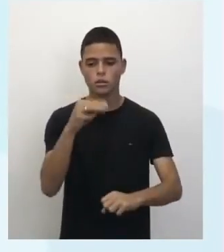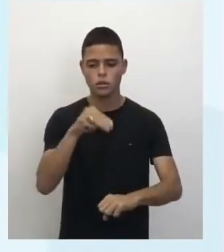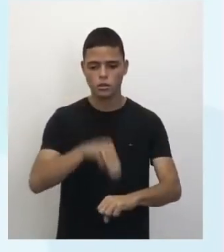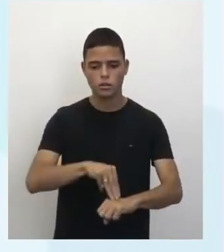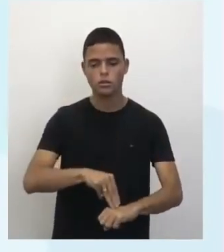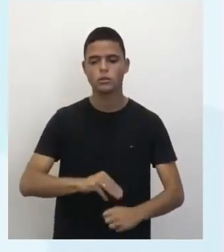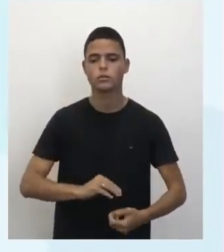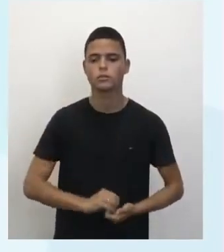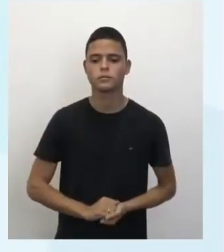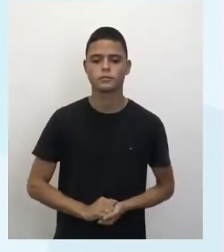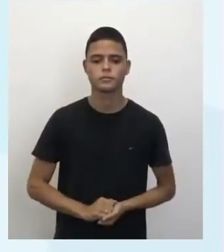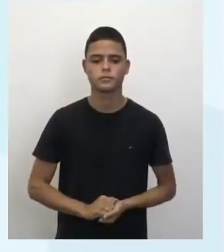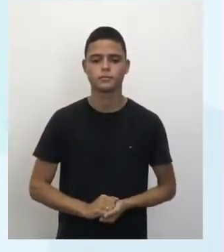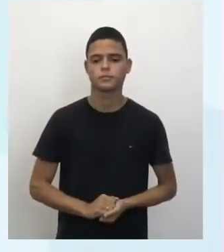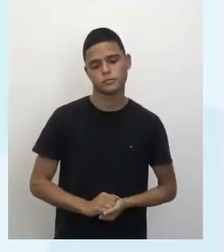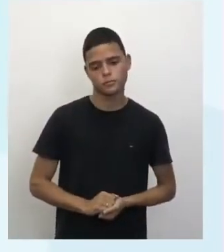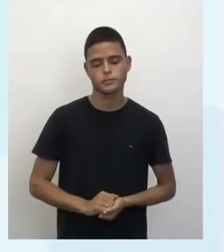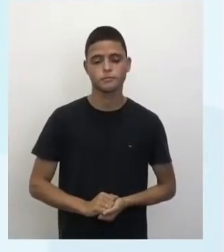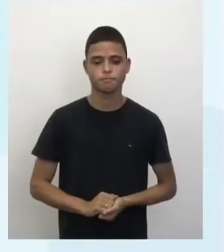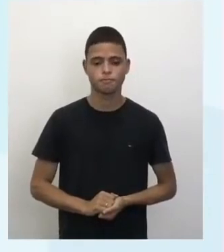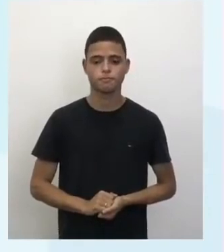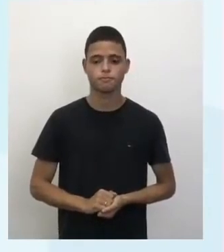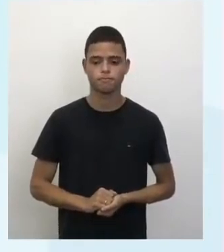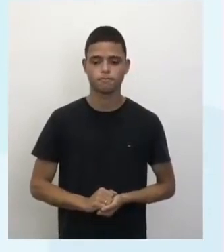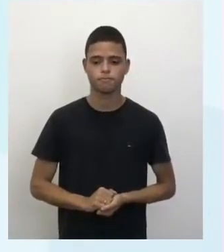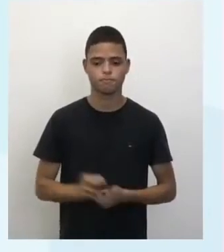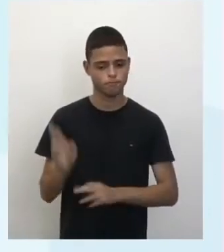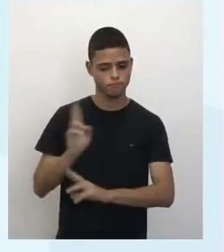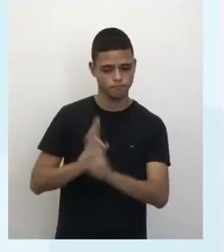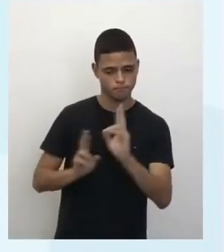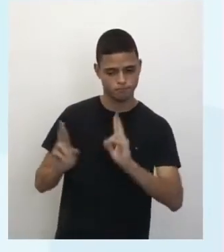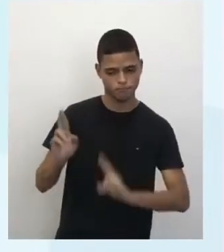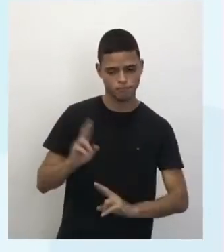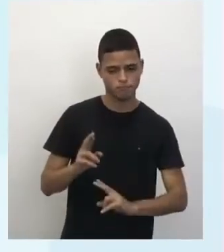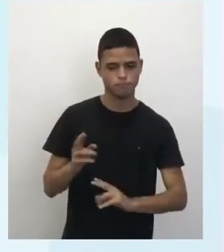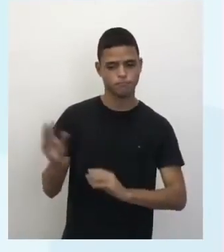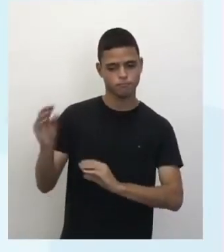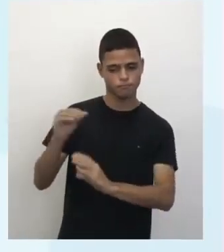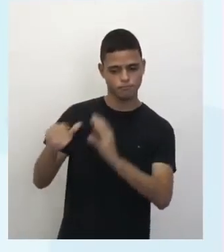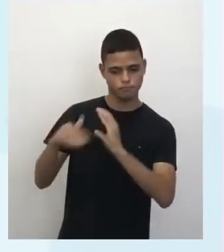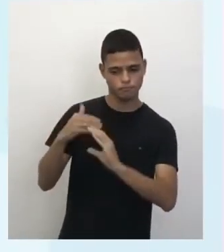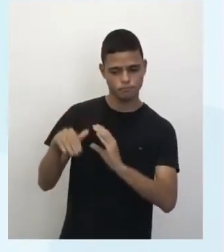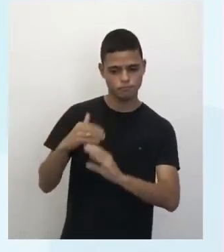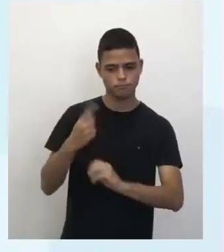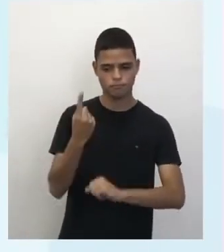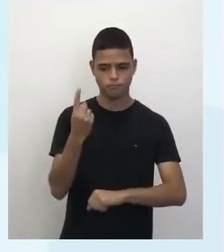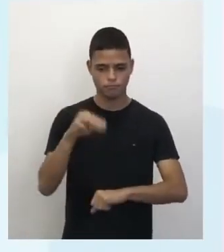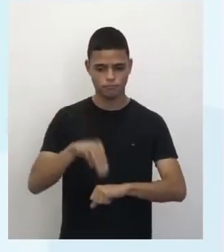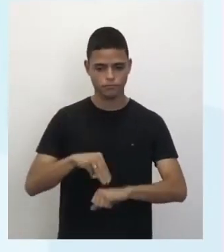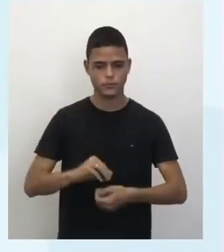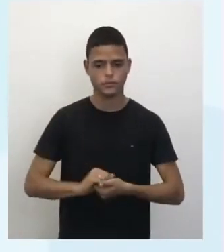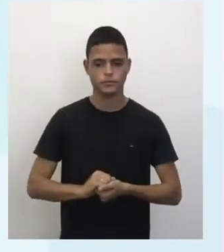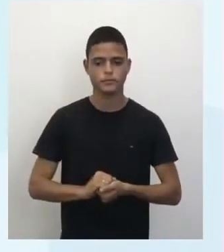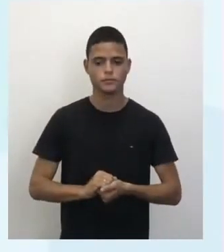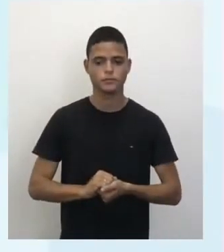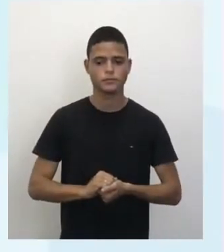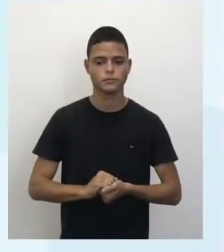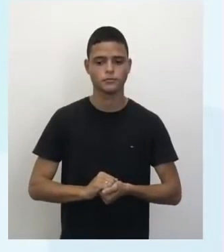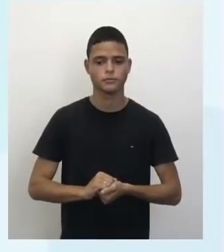para vocês, que vai dar trabalho, professores, né? Para responder, trazer para cá a resposta. Vamos ver se, o que a gente consegue em 1 minuto, hein? Vamos